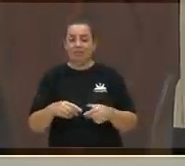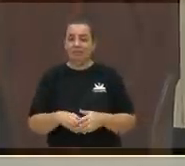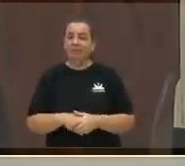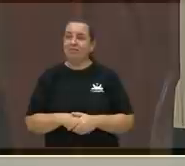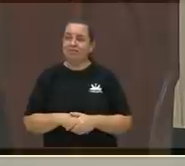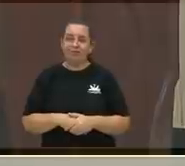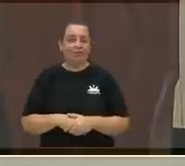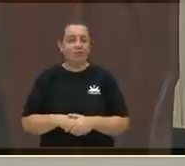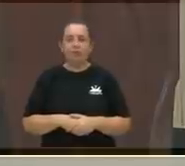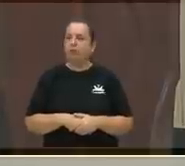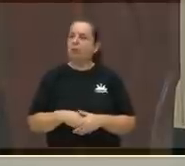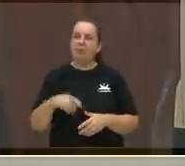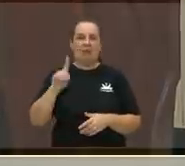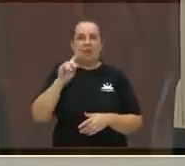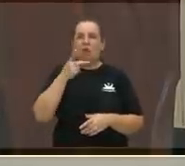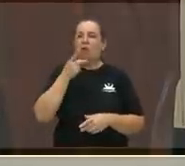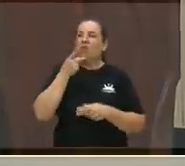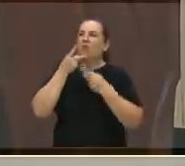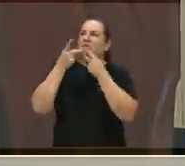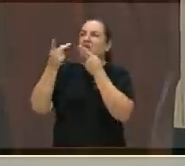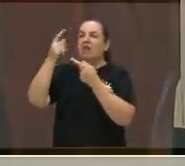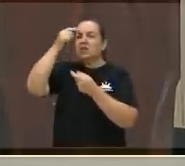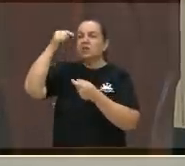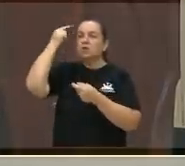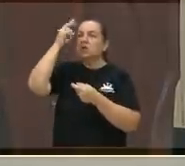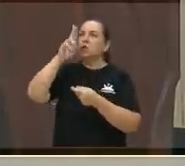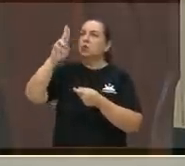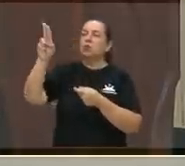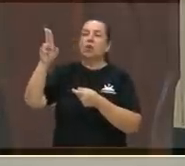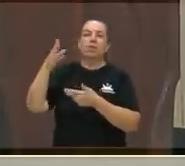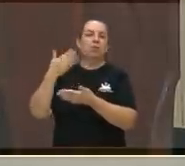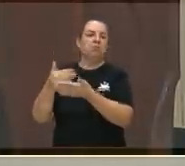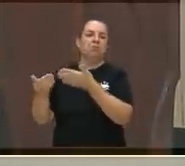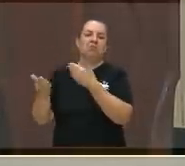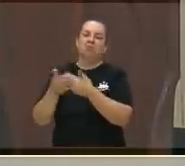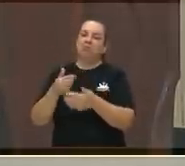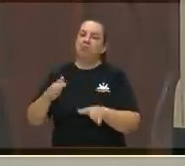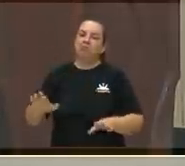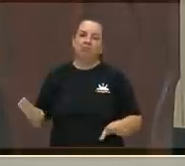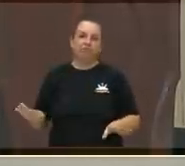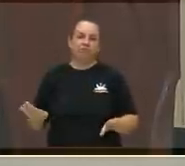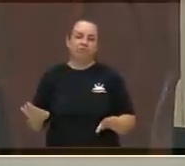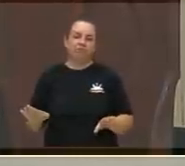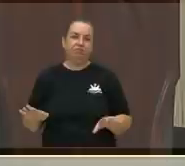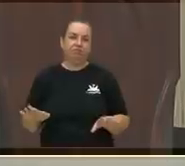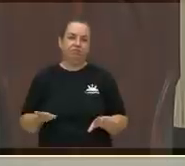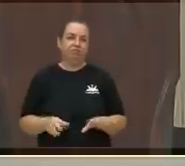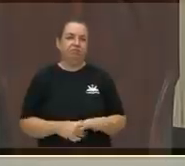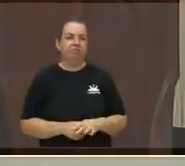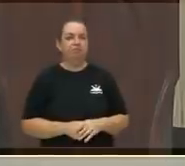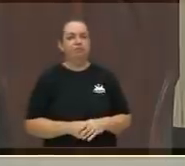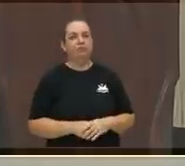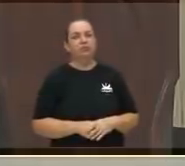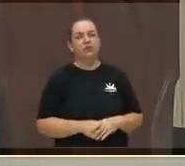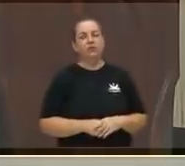e não tomar seu santo nome em vão hoje eu vim aqui senhor